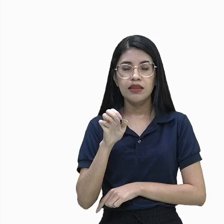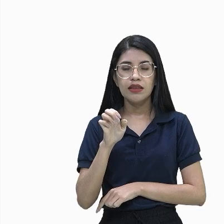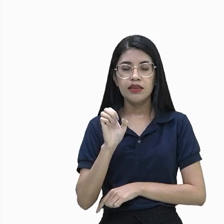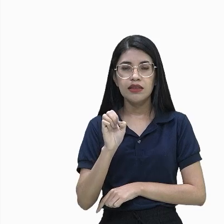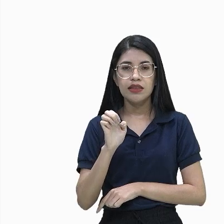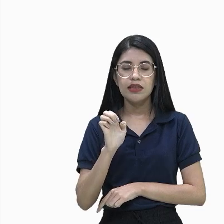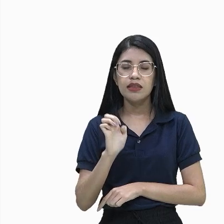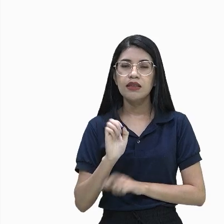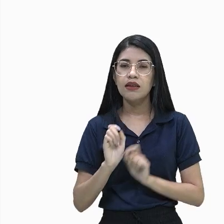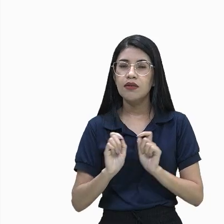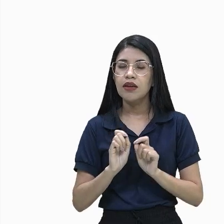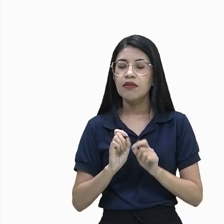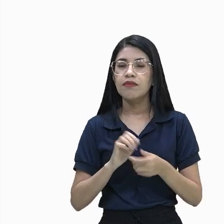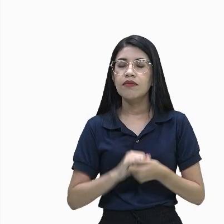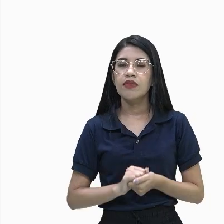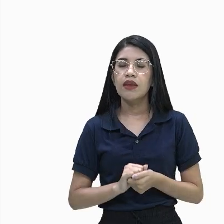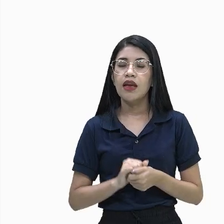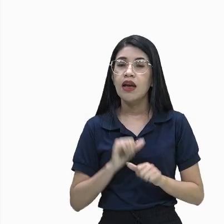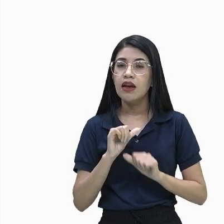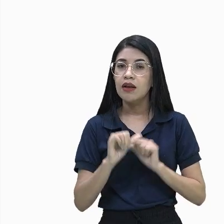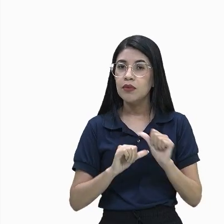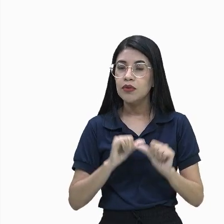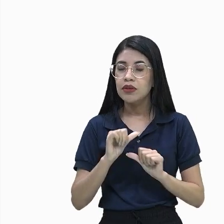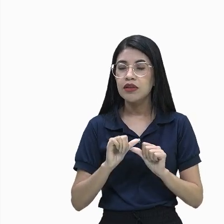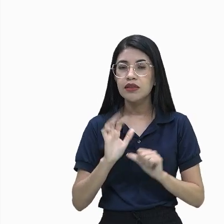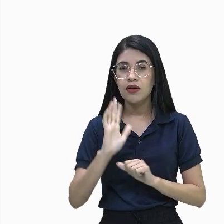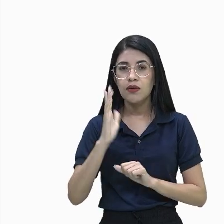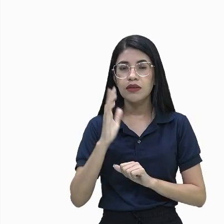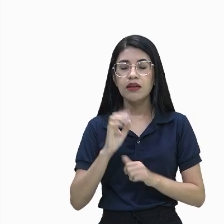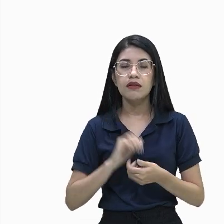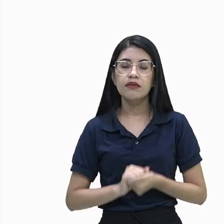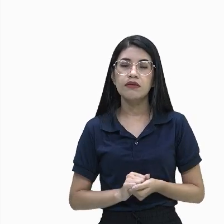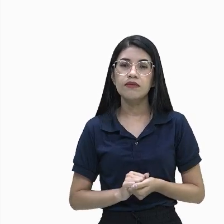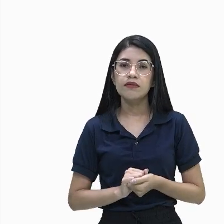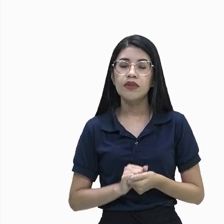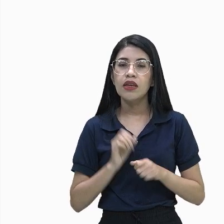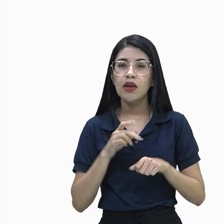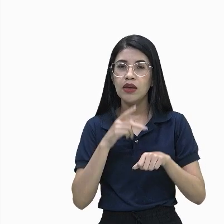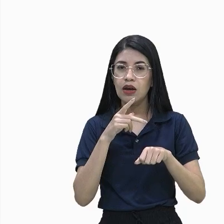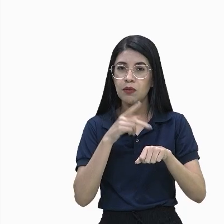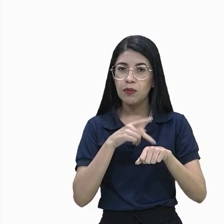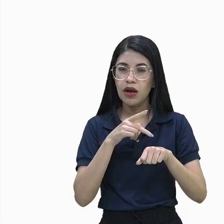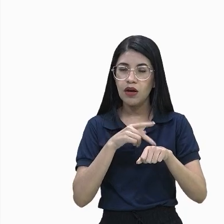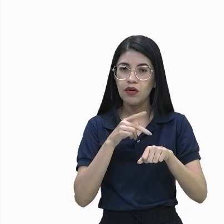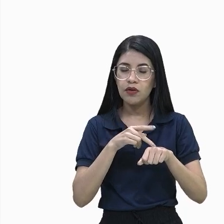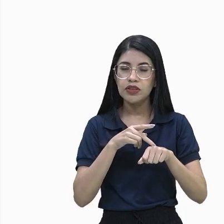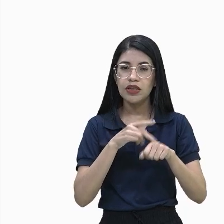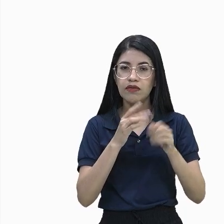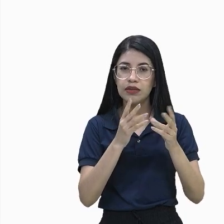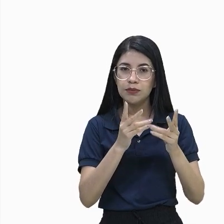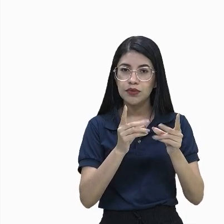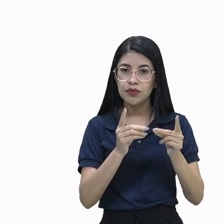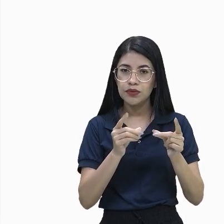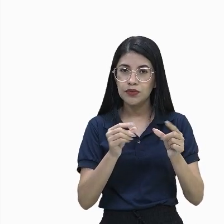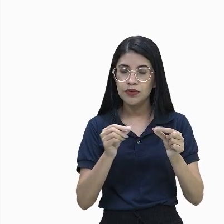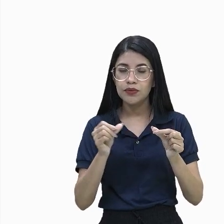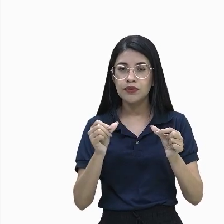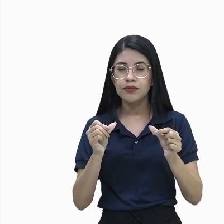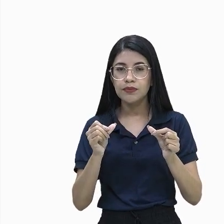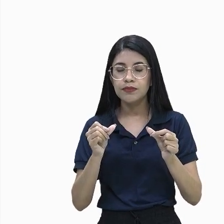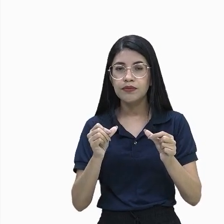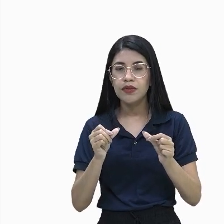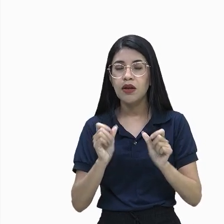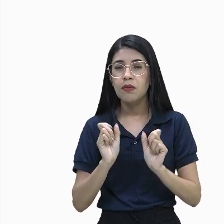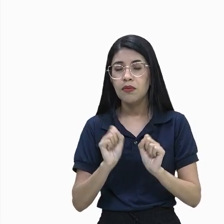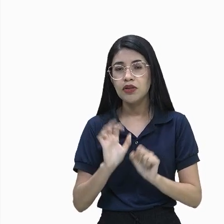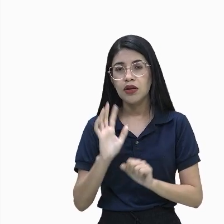dessas mudanças do intemperismo, que é o quê? A desagregação física ou a decomposição química das rochas com o